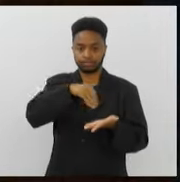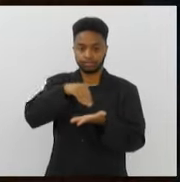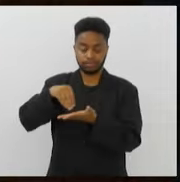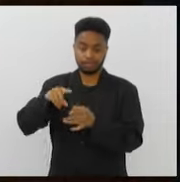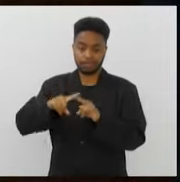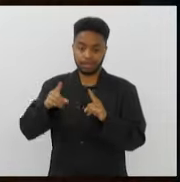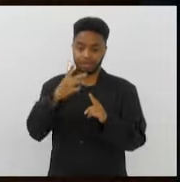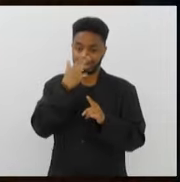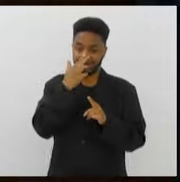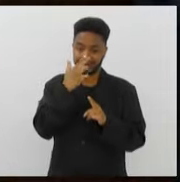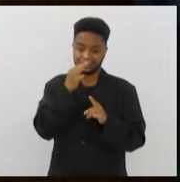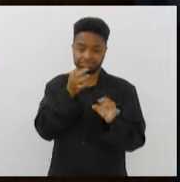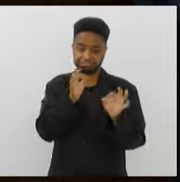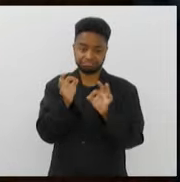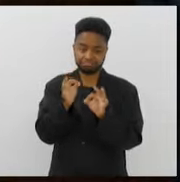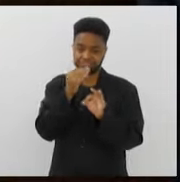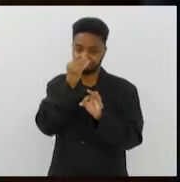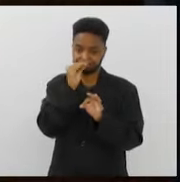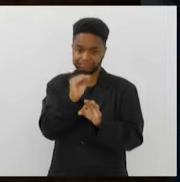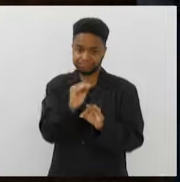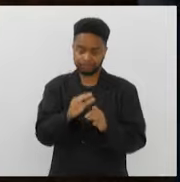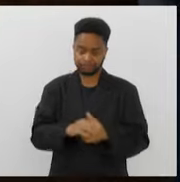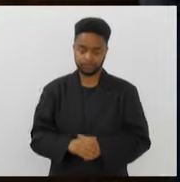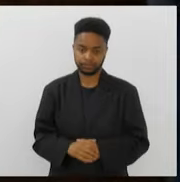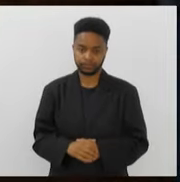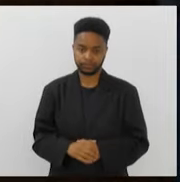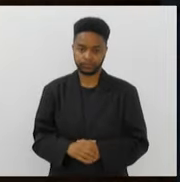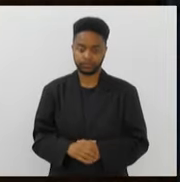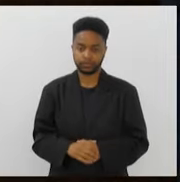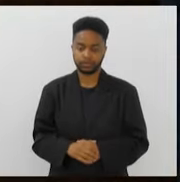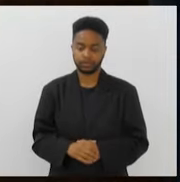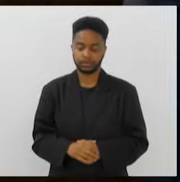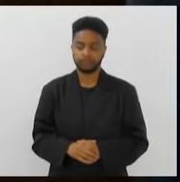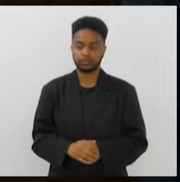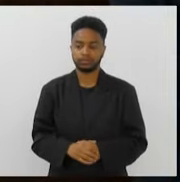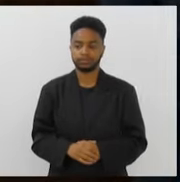muito observada, não. Parece que não colou, não. Agora,